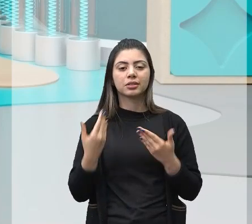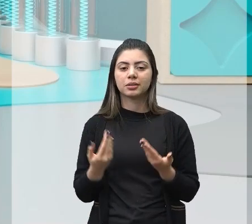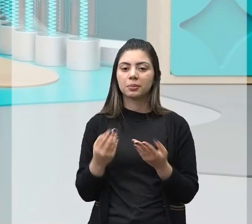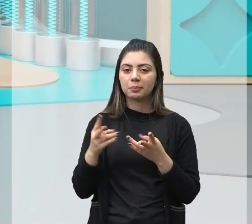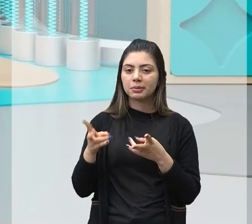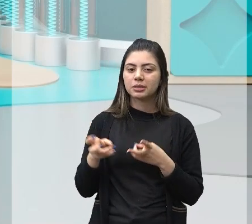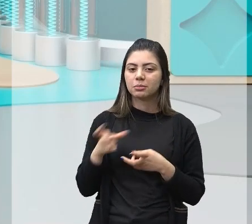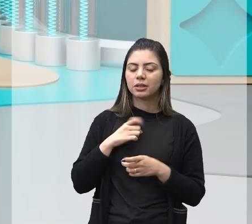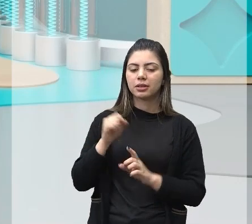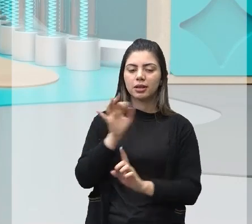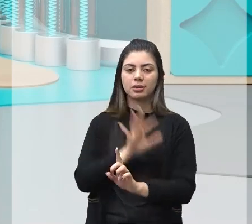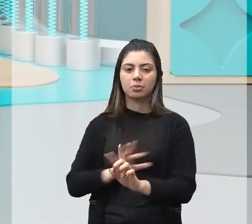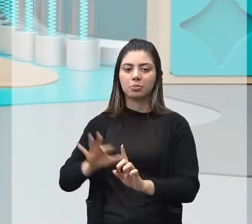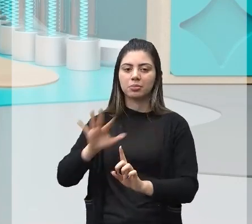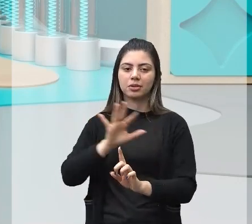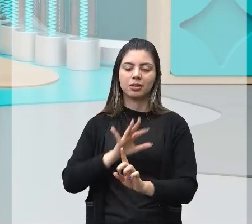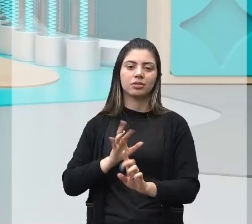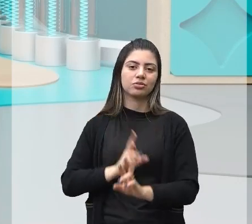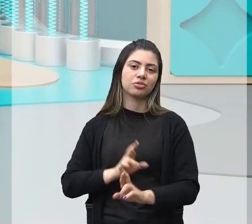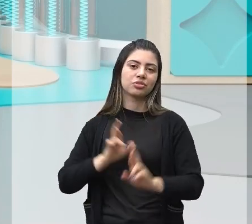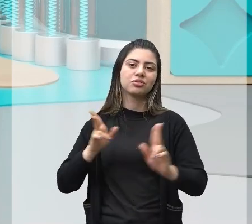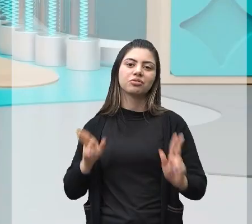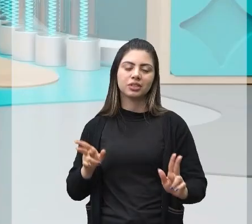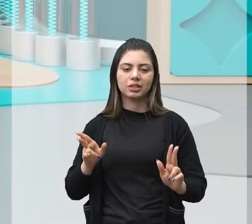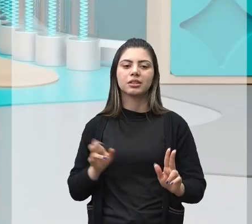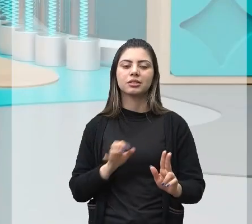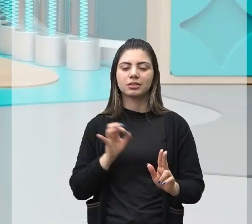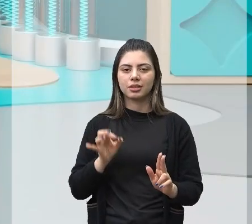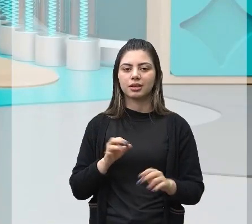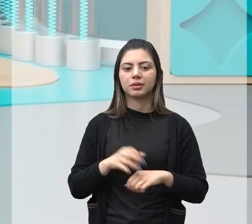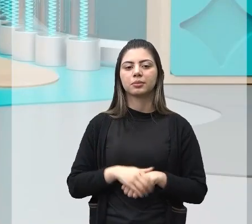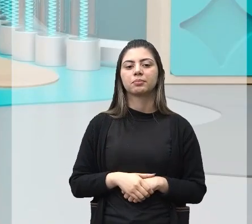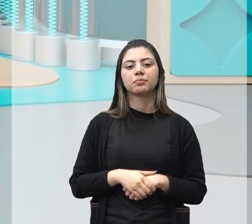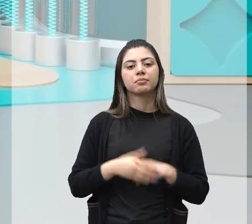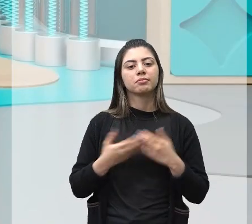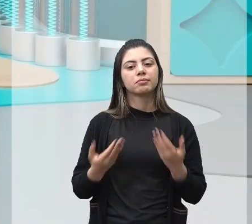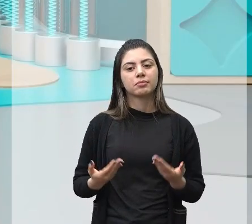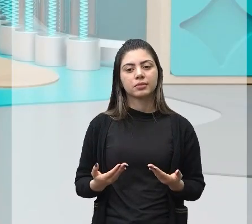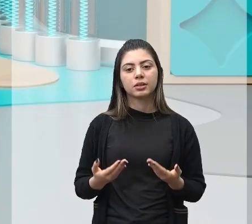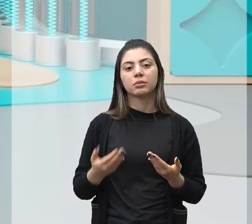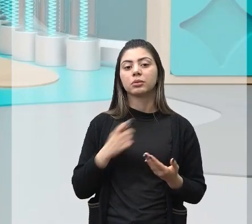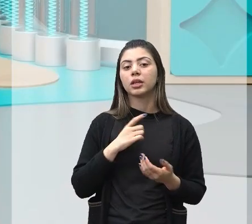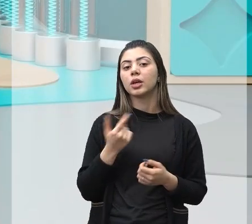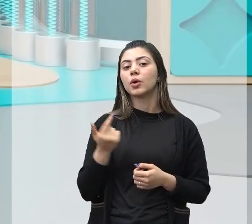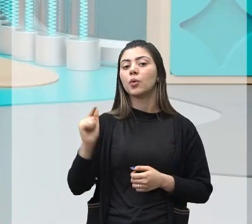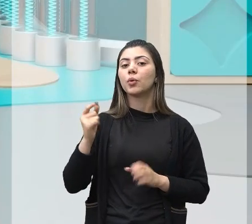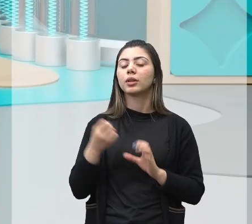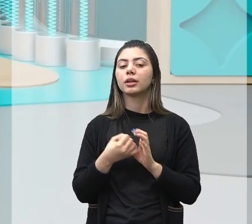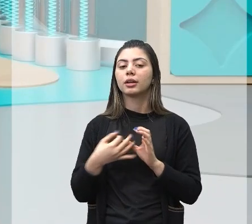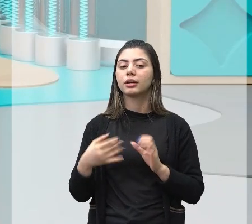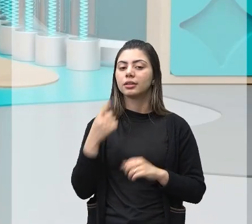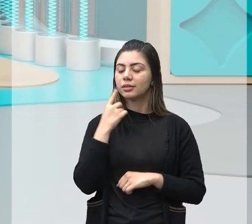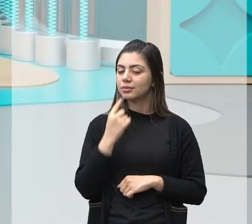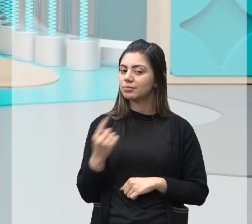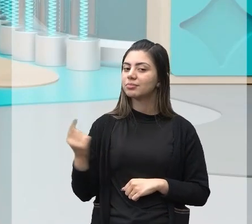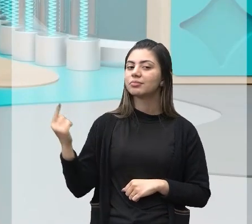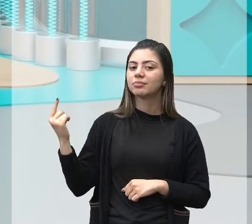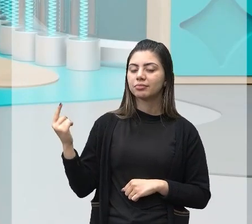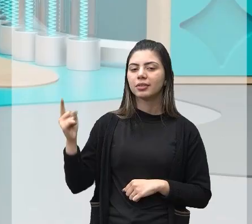um ambiente que nos remete à cultura indígena. Então, olha só, outro momento, já temos um